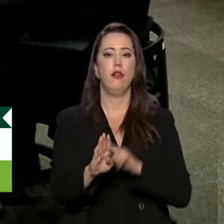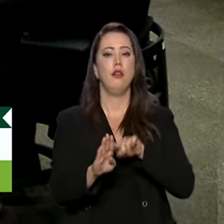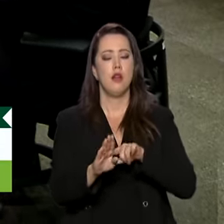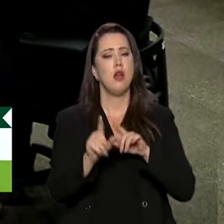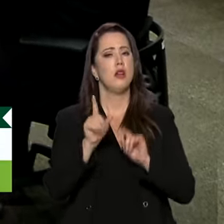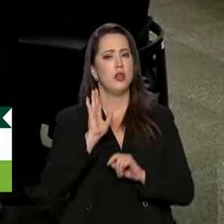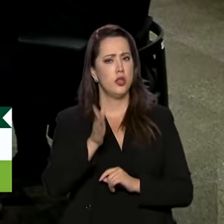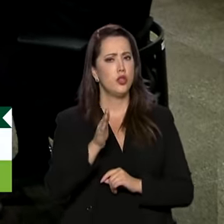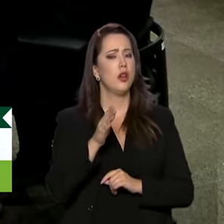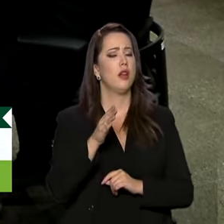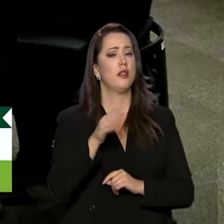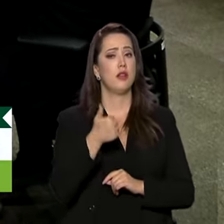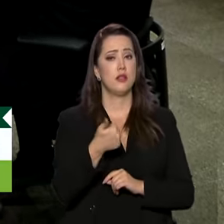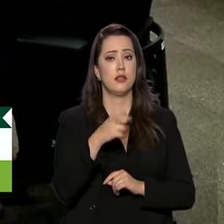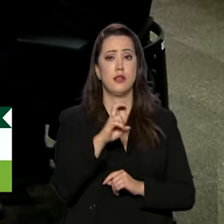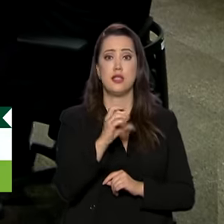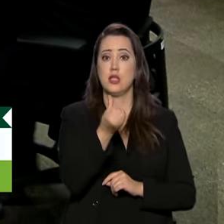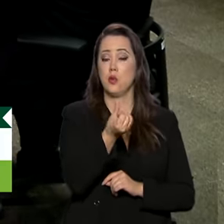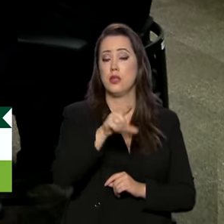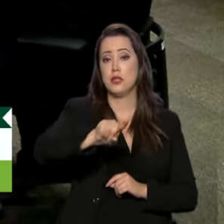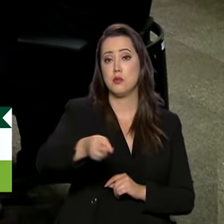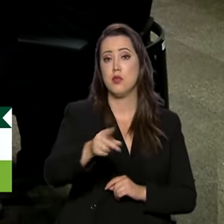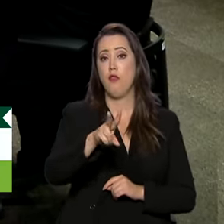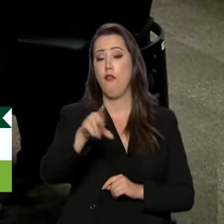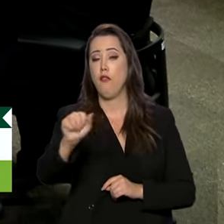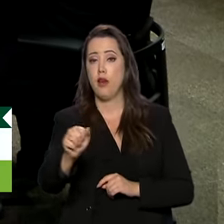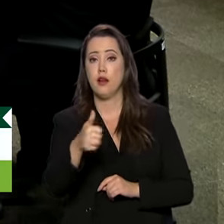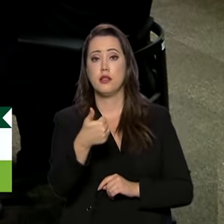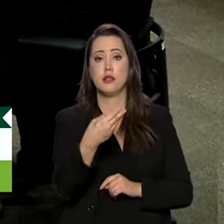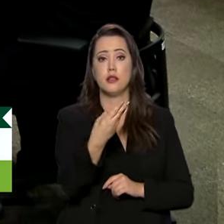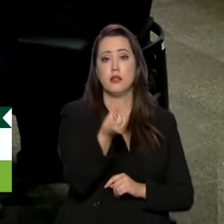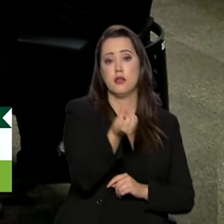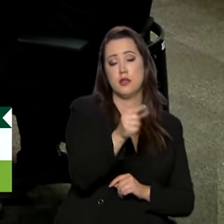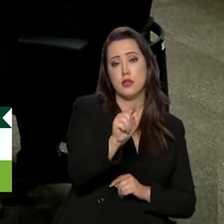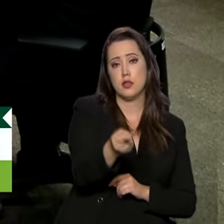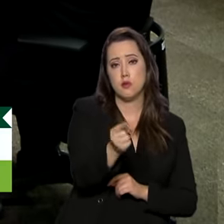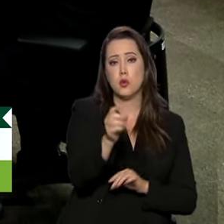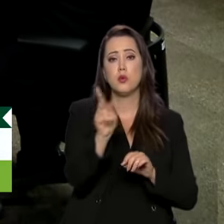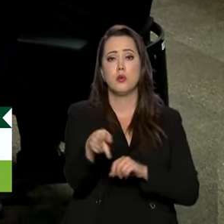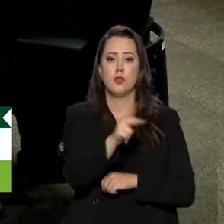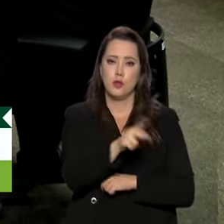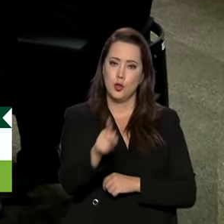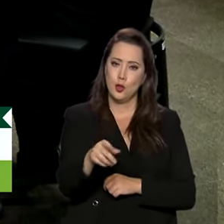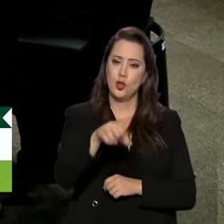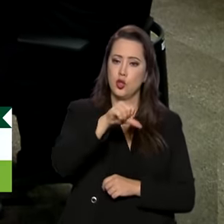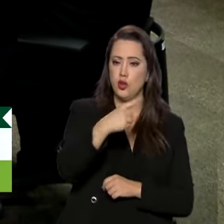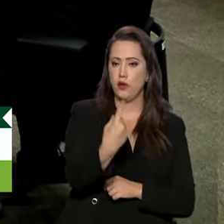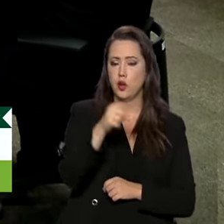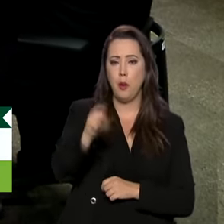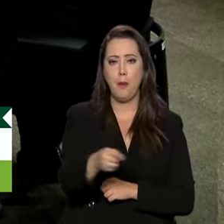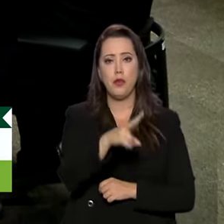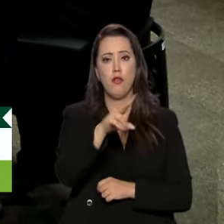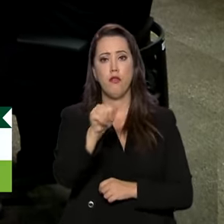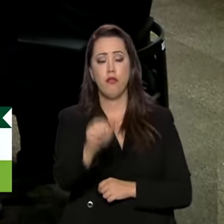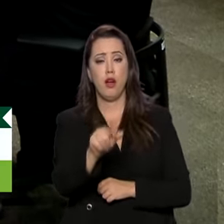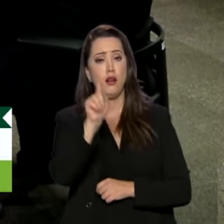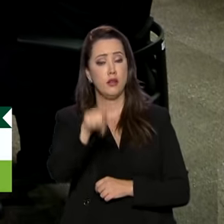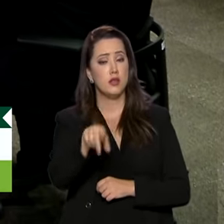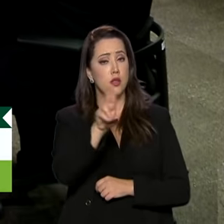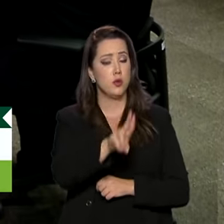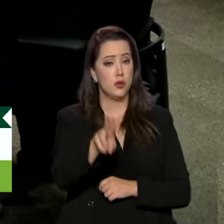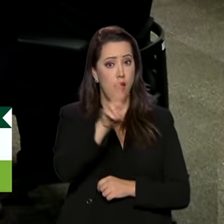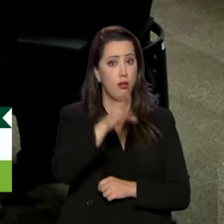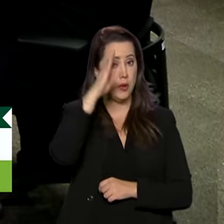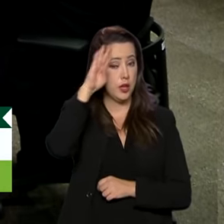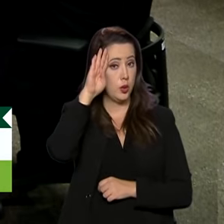156 mil vagas 136.000 para profissionais de educação 91 mil vagas serão